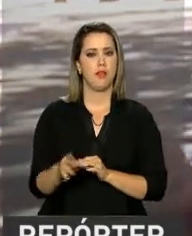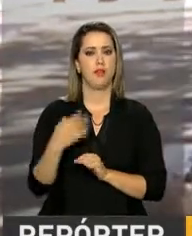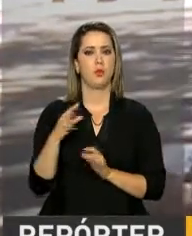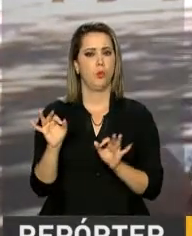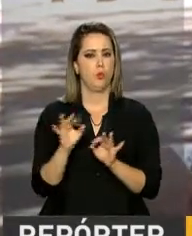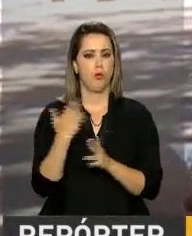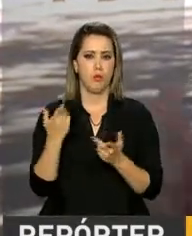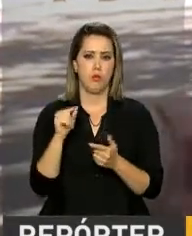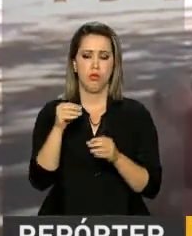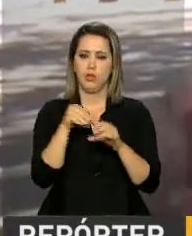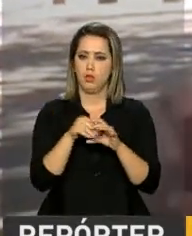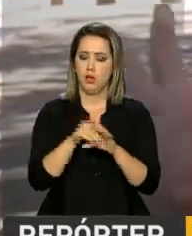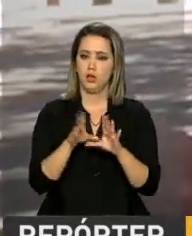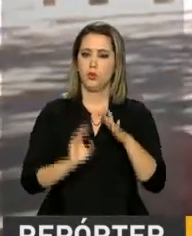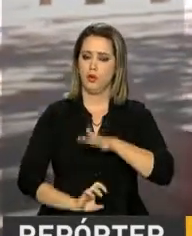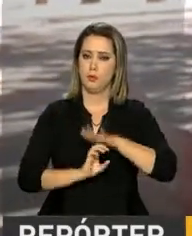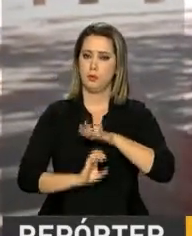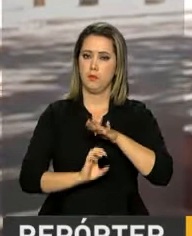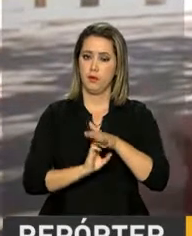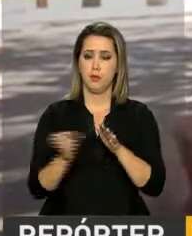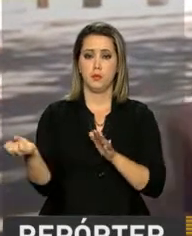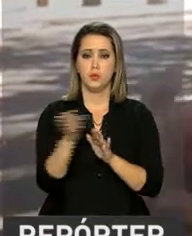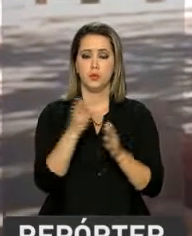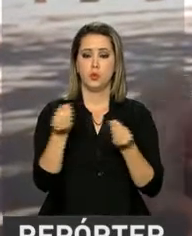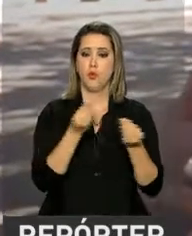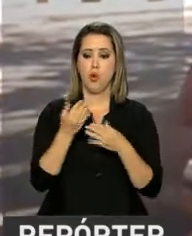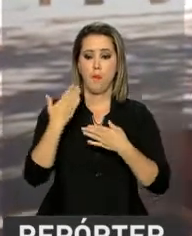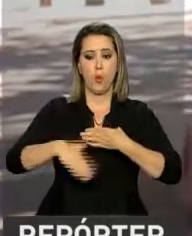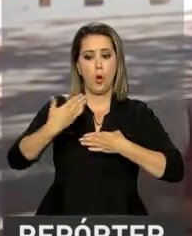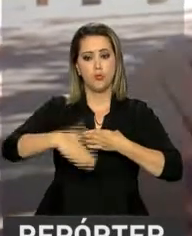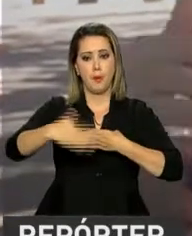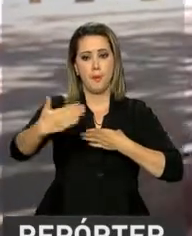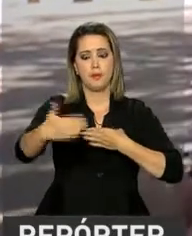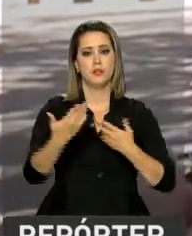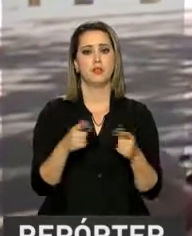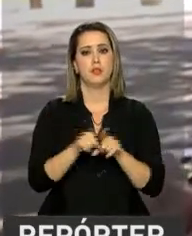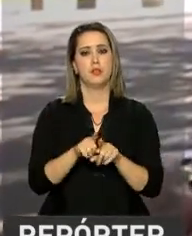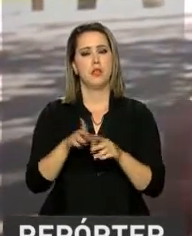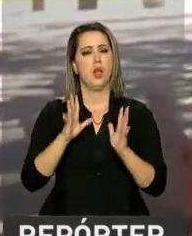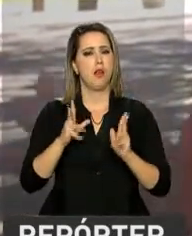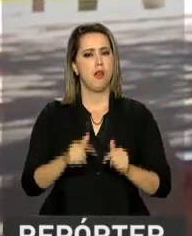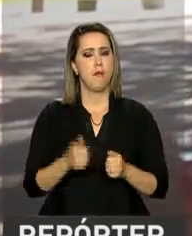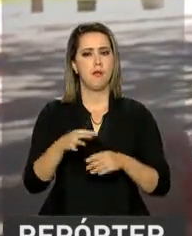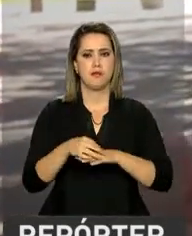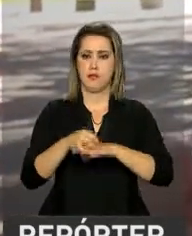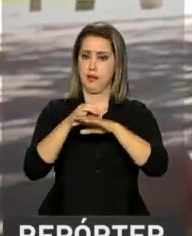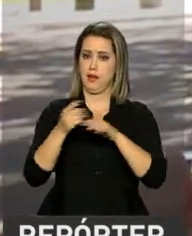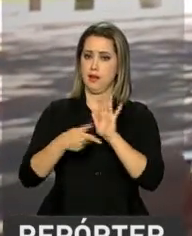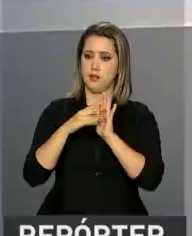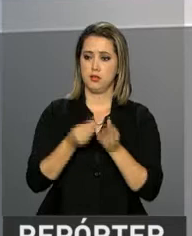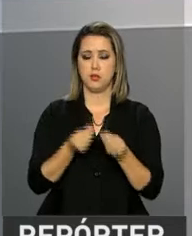ser resolvido dentro dos frigoríficos, numa nova forma de fazer os cortes e o toalete, que chamam, que é a limpeza da peça antes de você